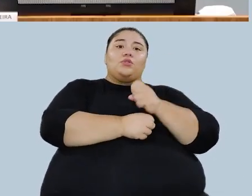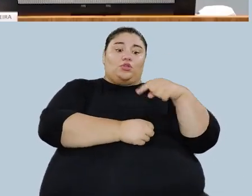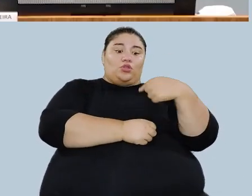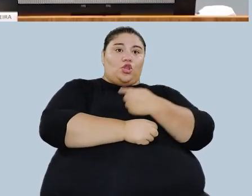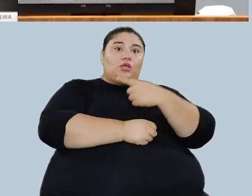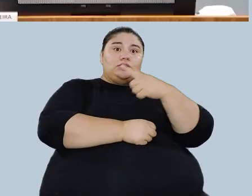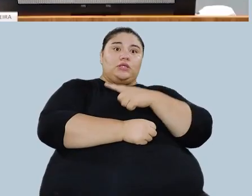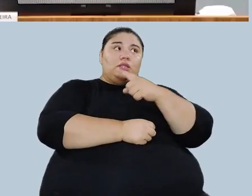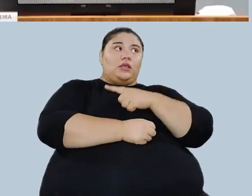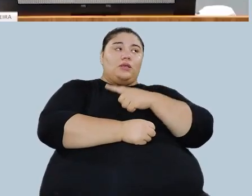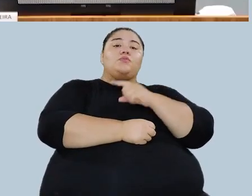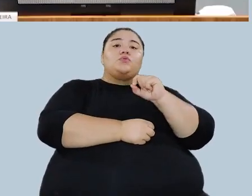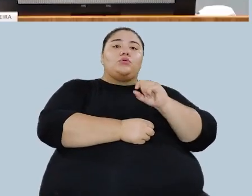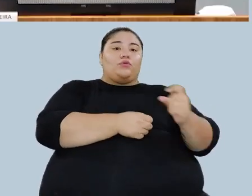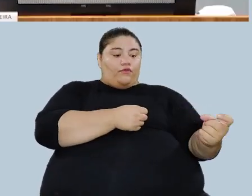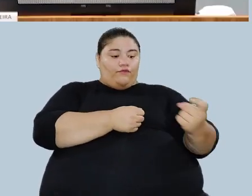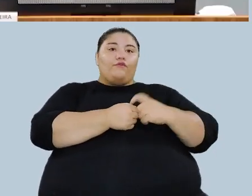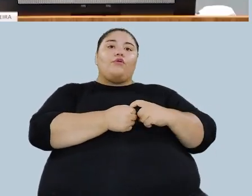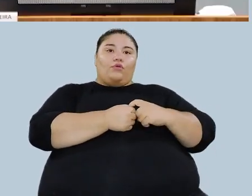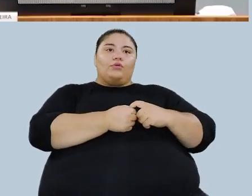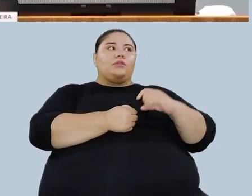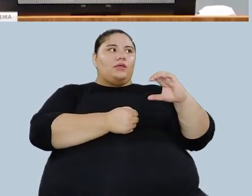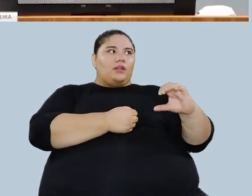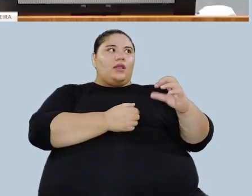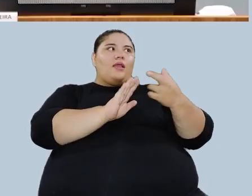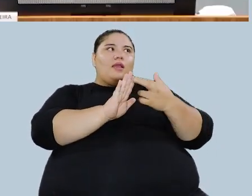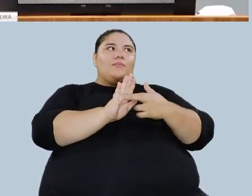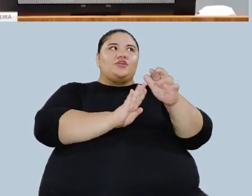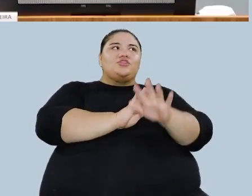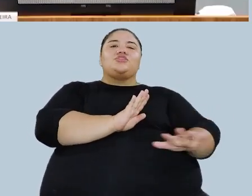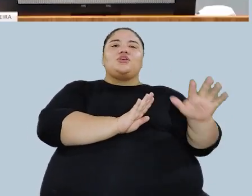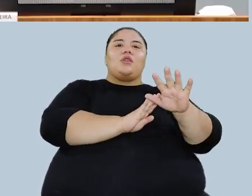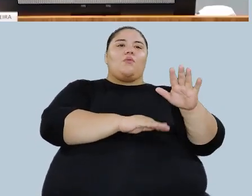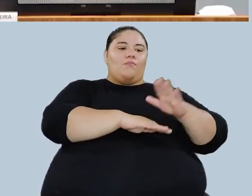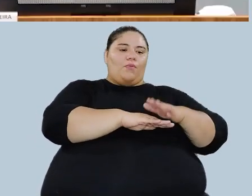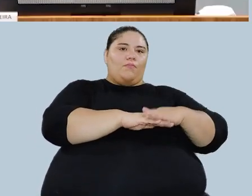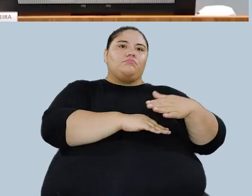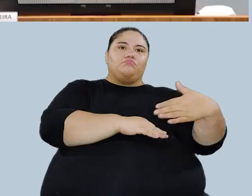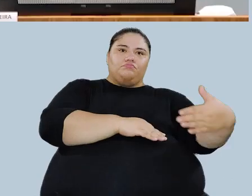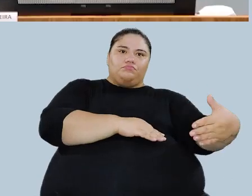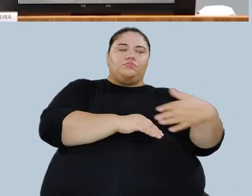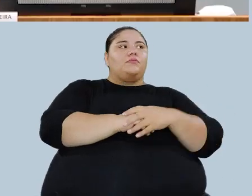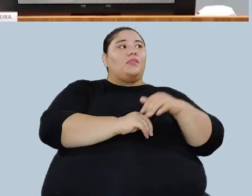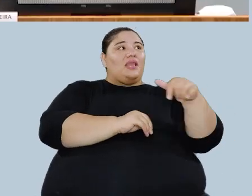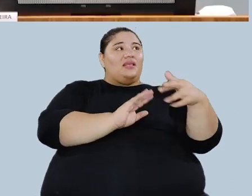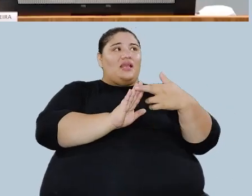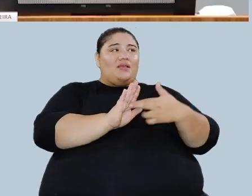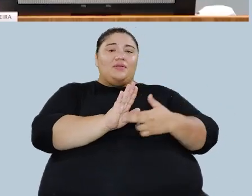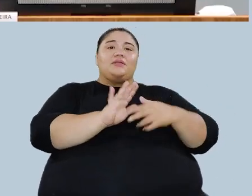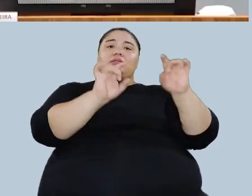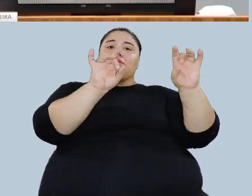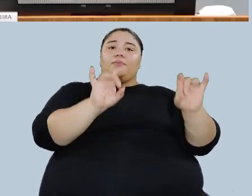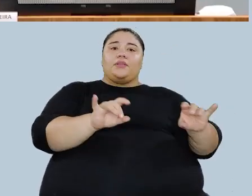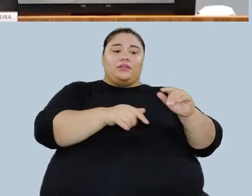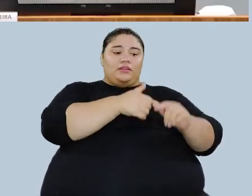nós teremos o ressarcimento desses créditos no regime geral a qualquer tempo. Então, esse regime especial